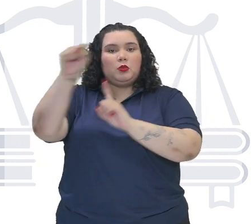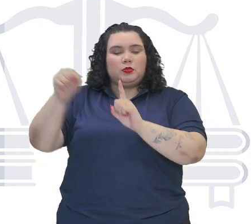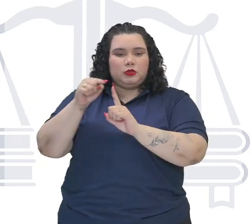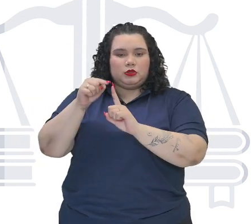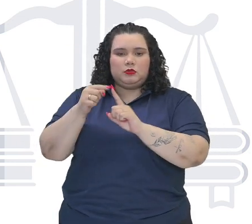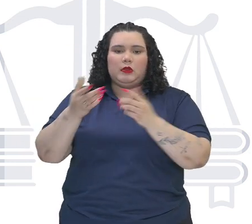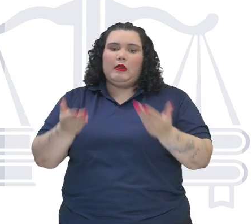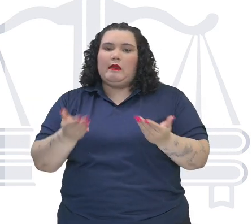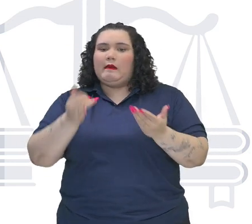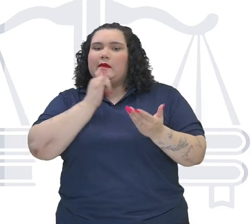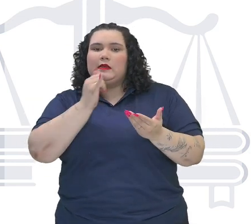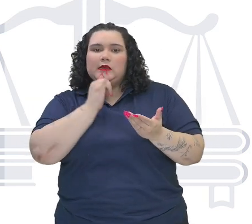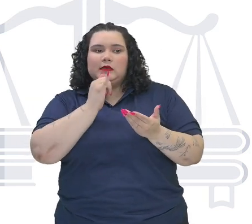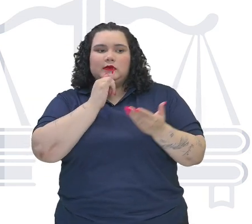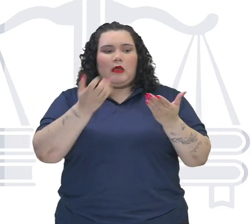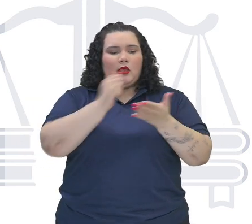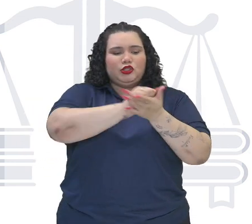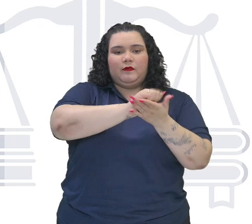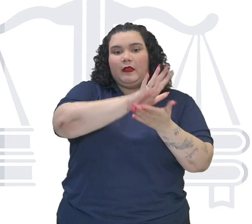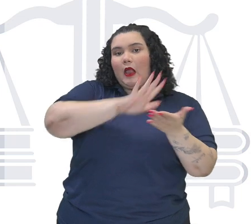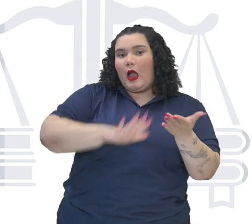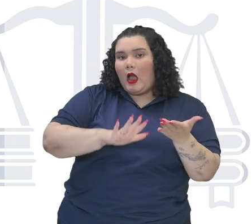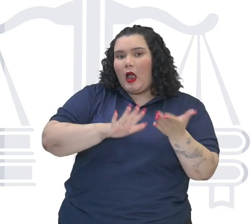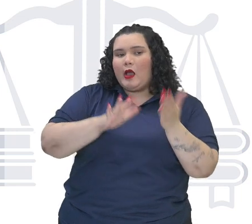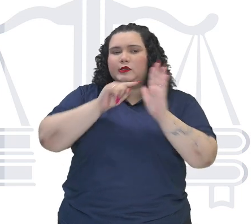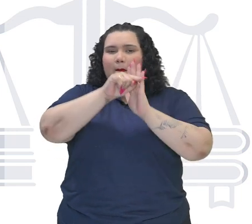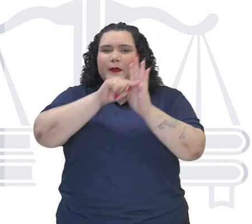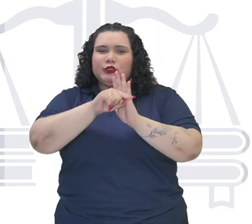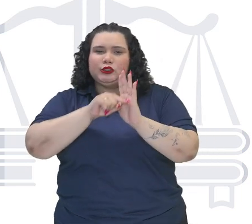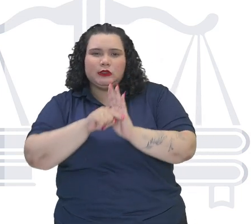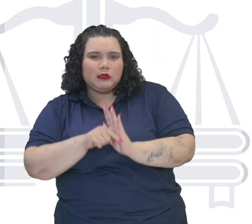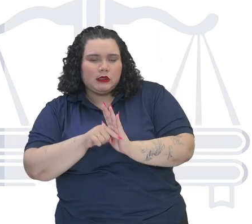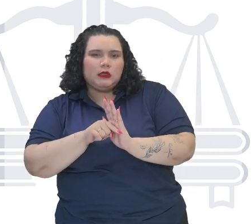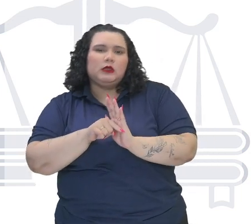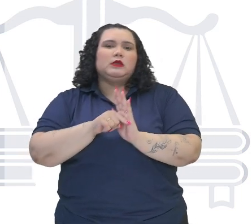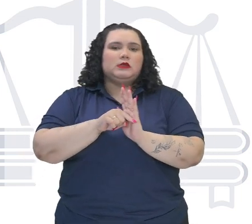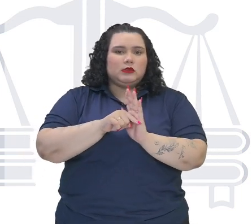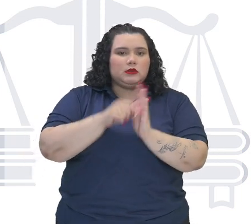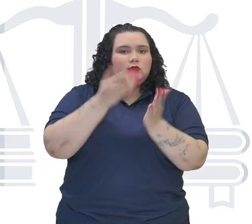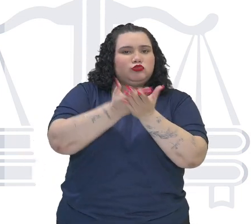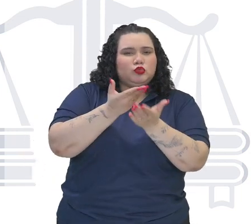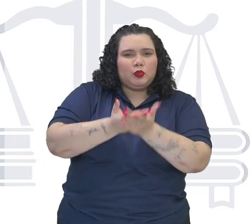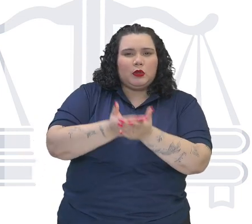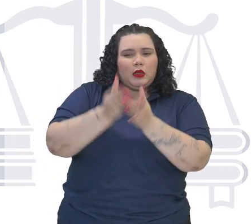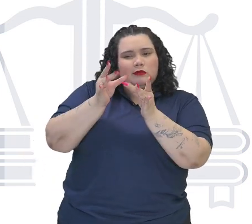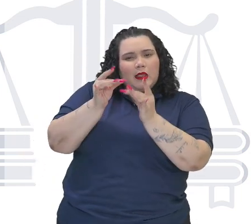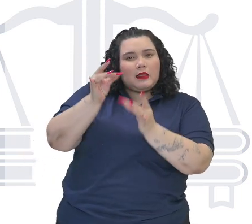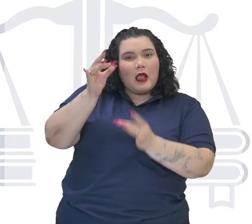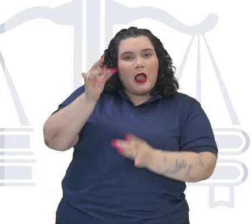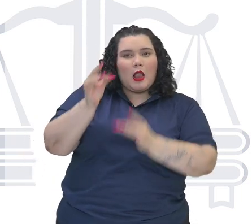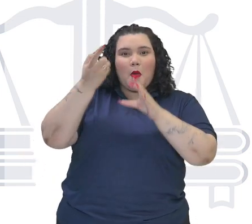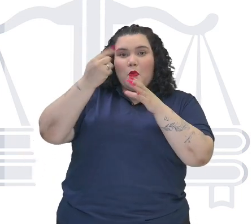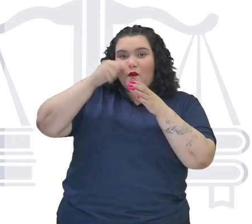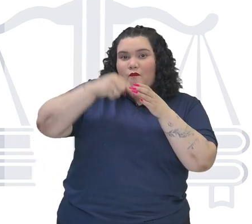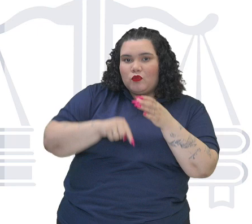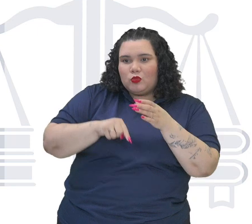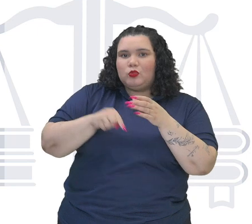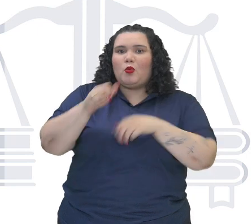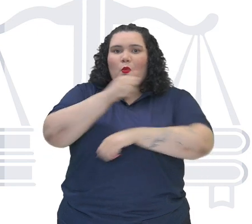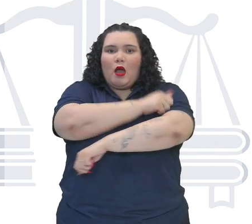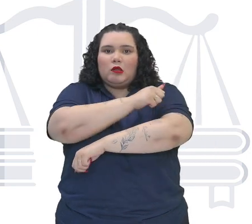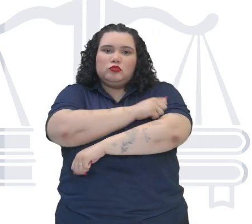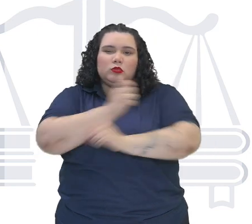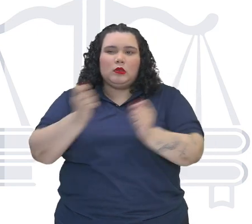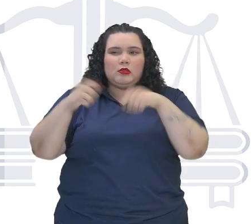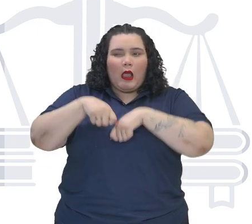tarefa, ou um trabalho de pesquisa, ou alguma atividade, né, que seja um pouco mais complexa para aquele estudante. Porque, olha